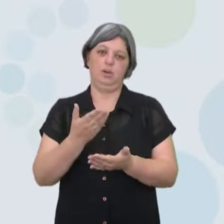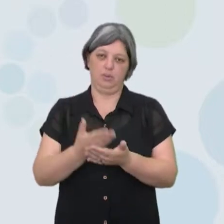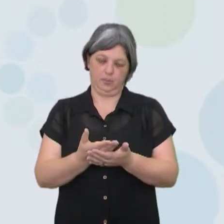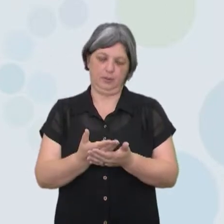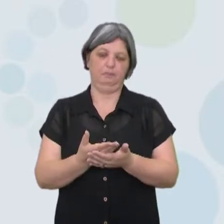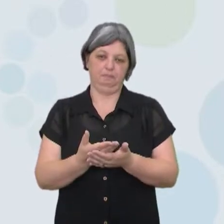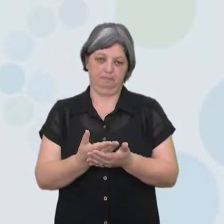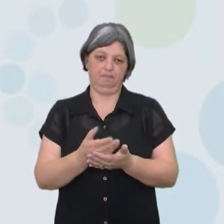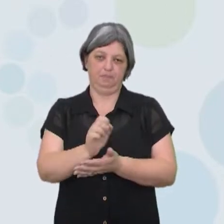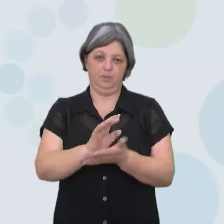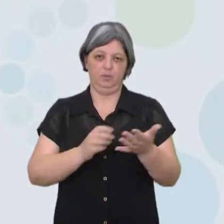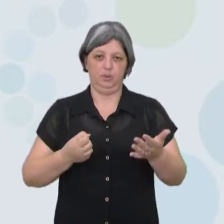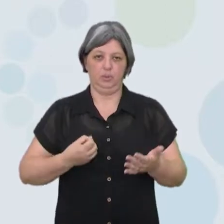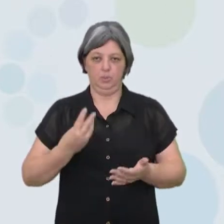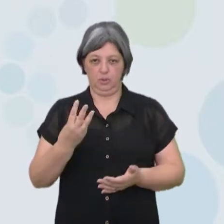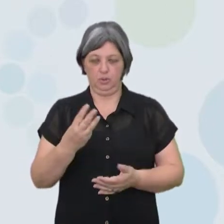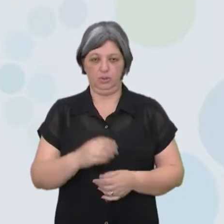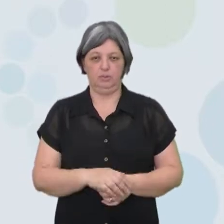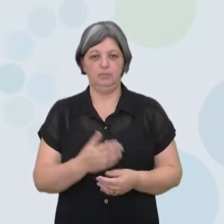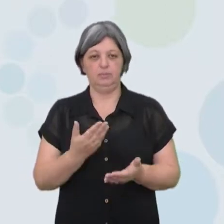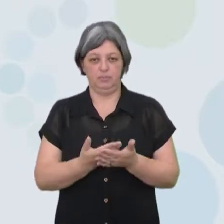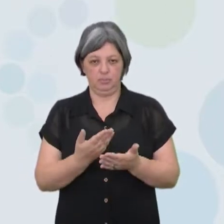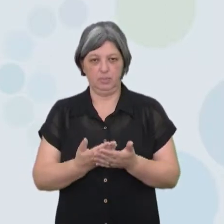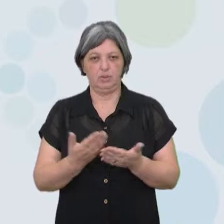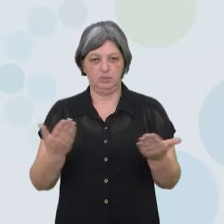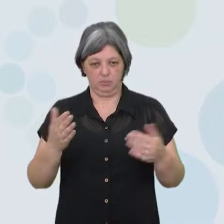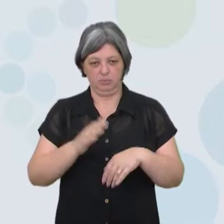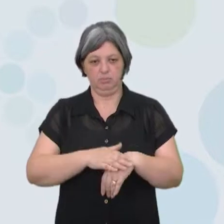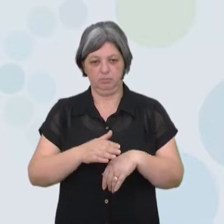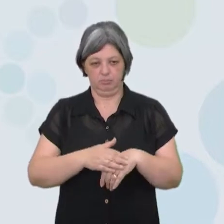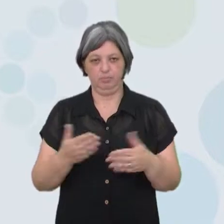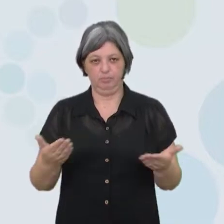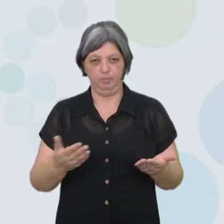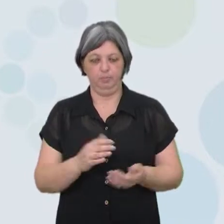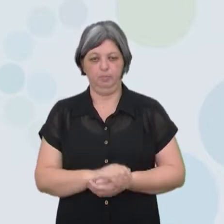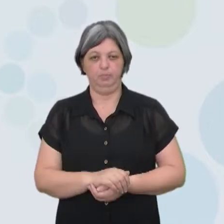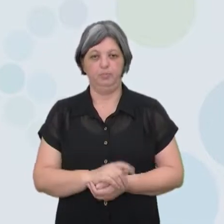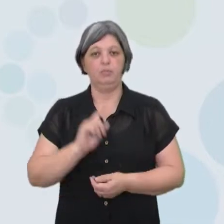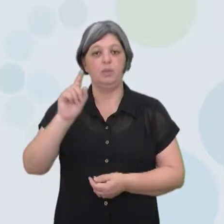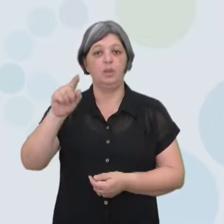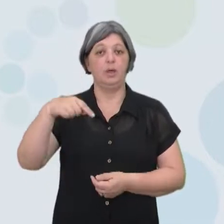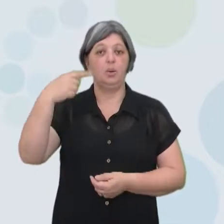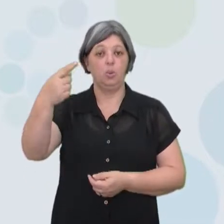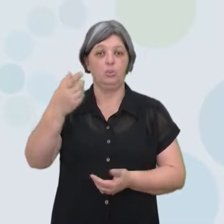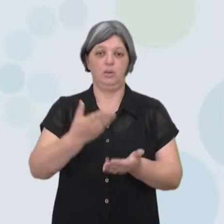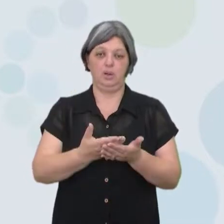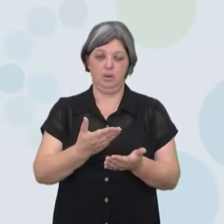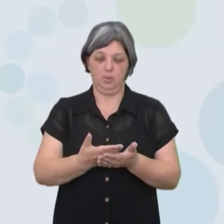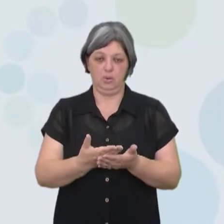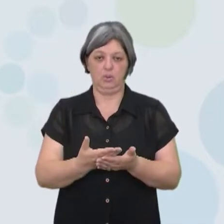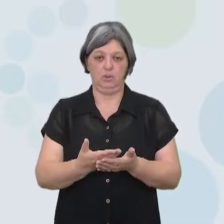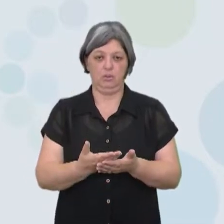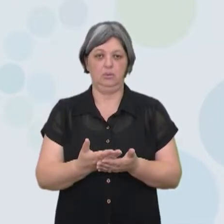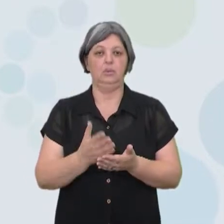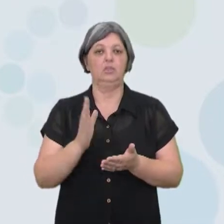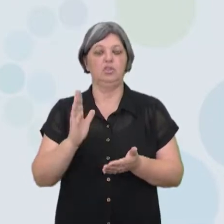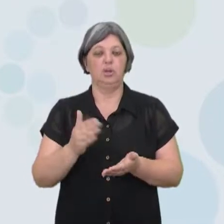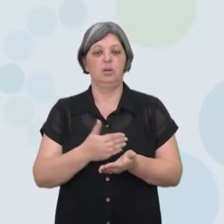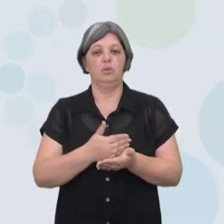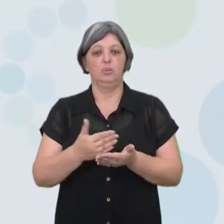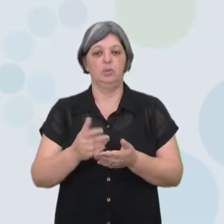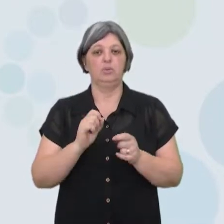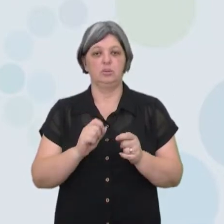da atividade 3, né? Essa aula que a gente está fazendo hoje. E na nossa próxima aula, a gente já vai entrar na